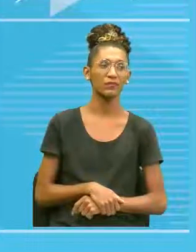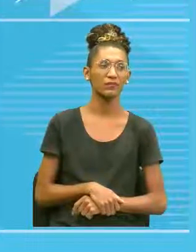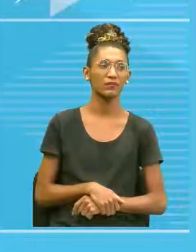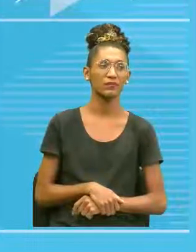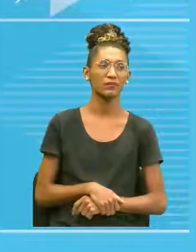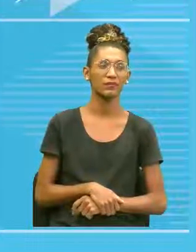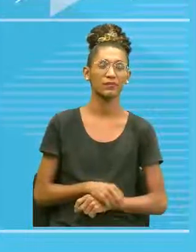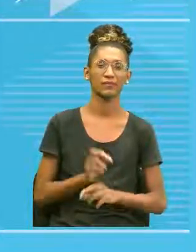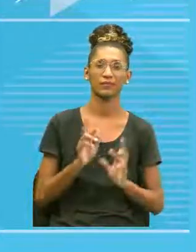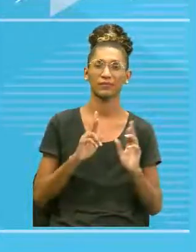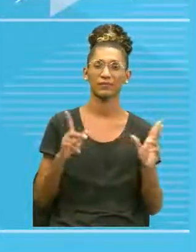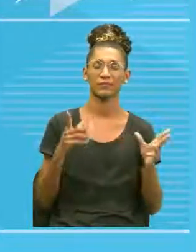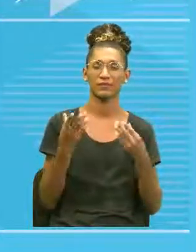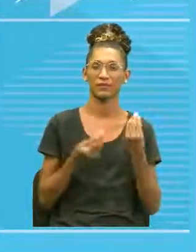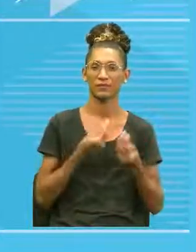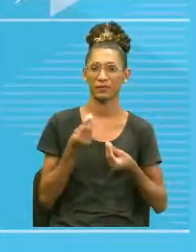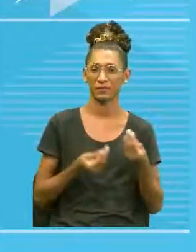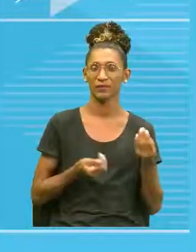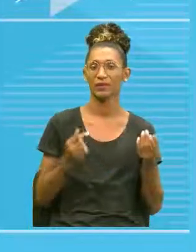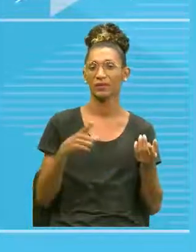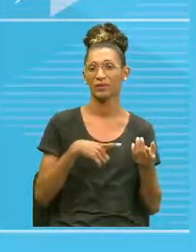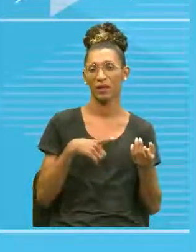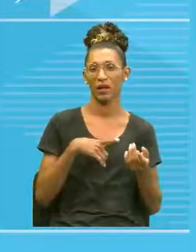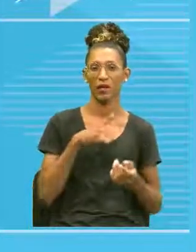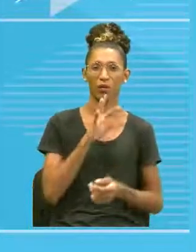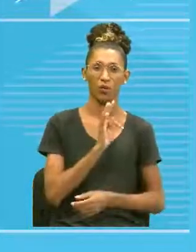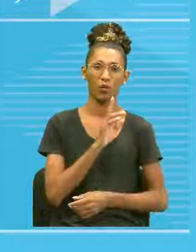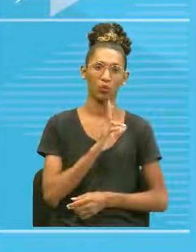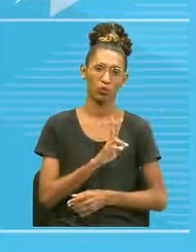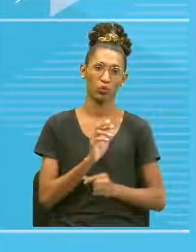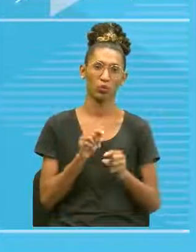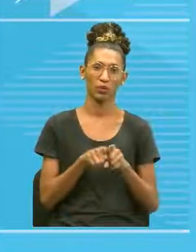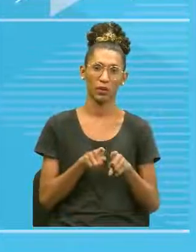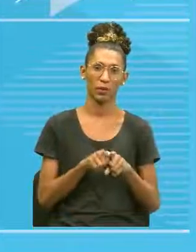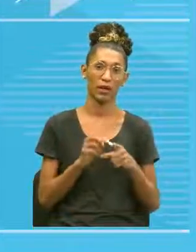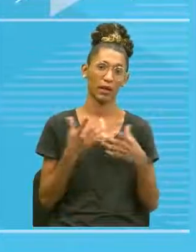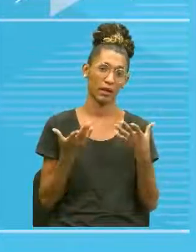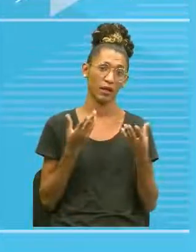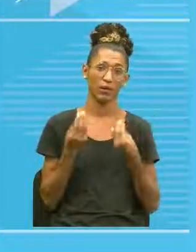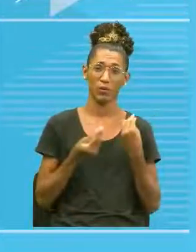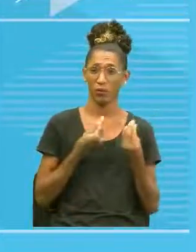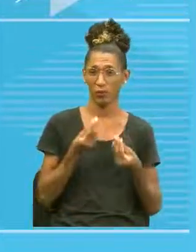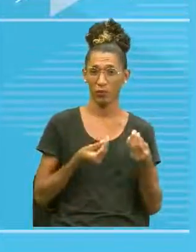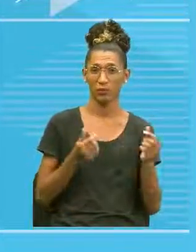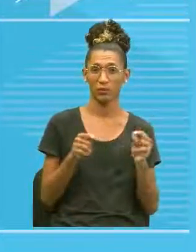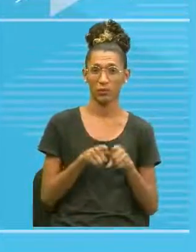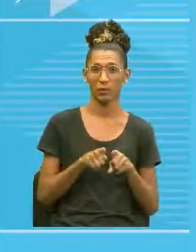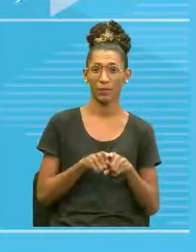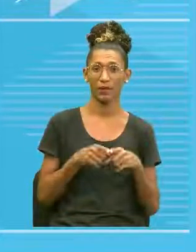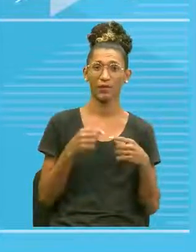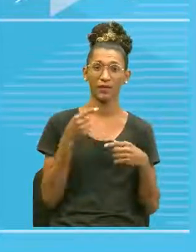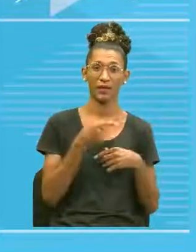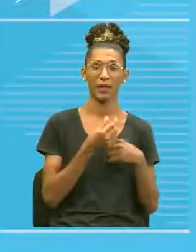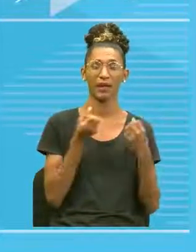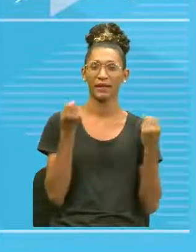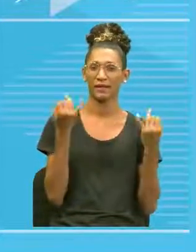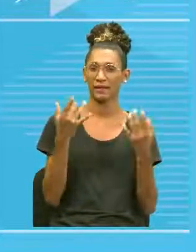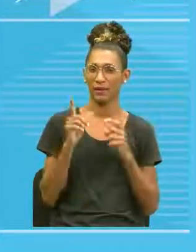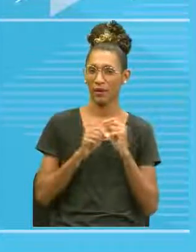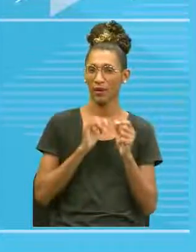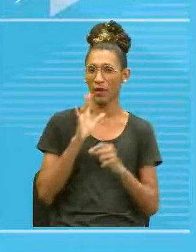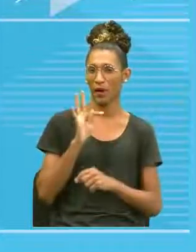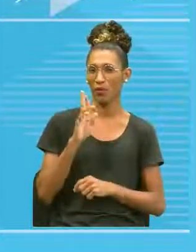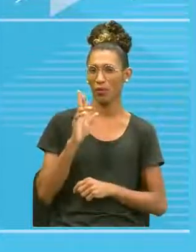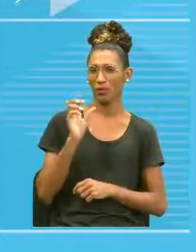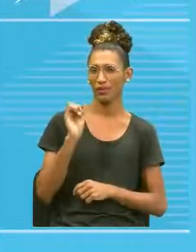Qual a diferença de tratar alguém Porto uma pessoa você vai falar com alguém você trata a pessoa de tu se